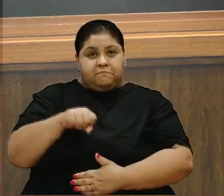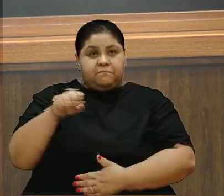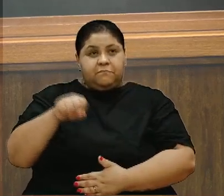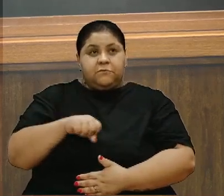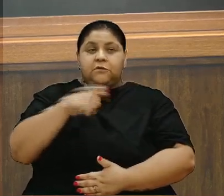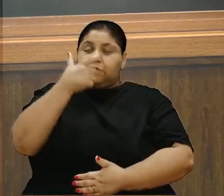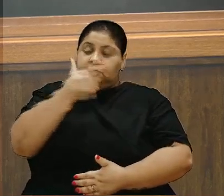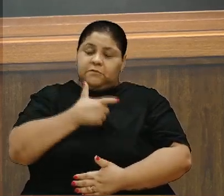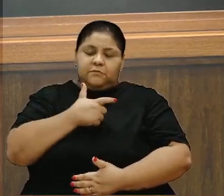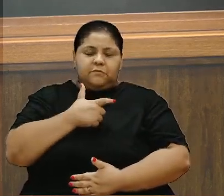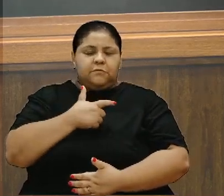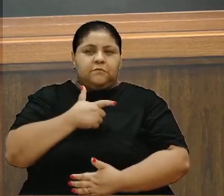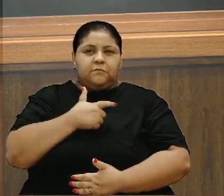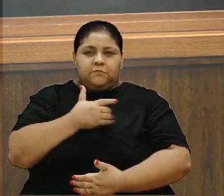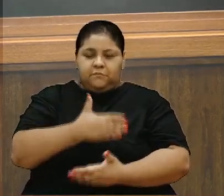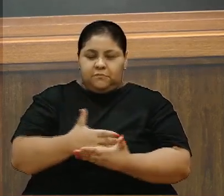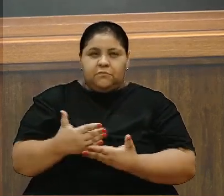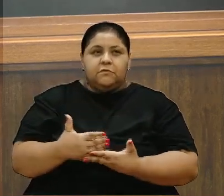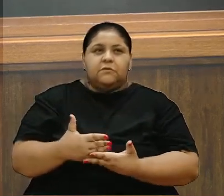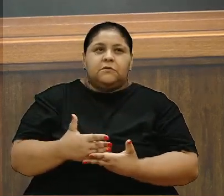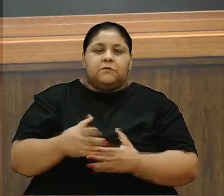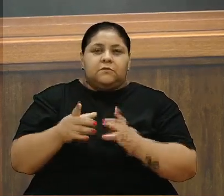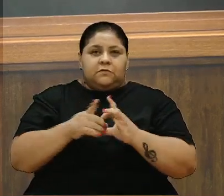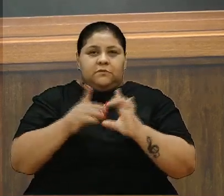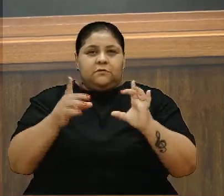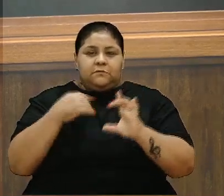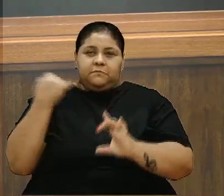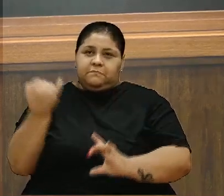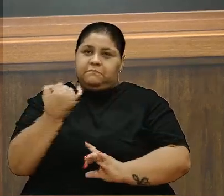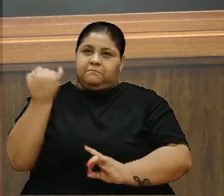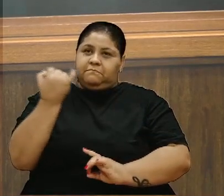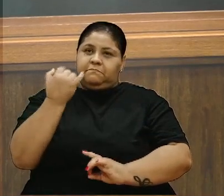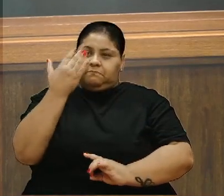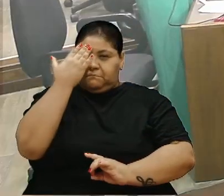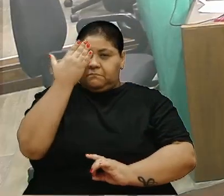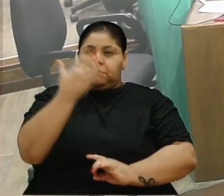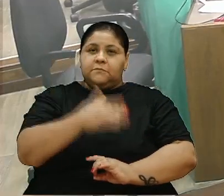achamos, sim, uma iniciativa democrática e importante. Obrigada. Obrigado, vereador.